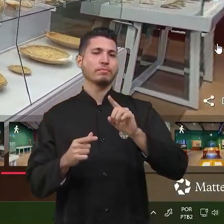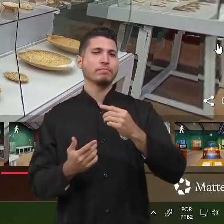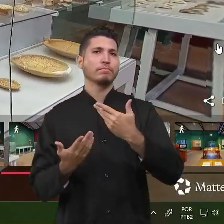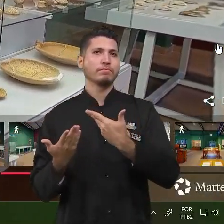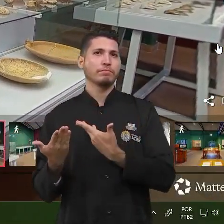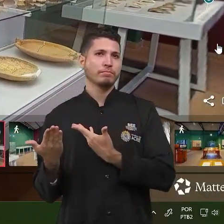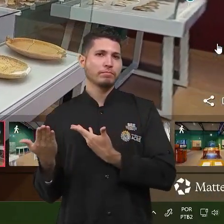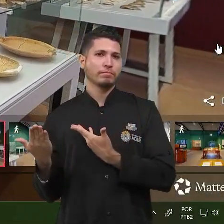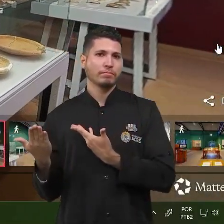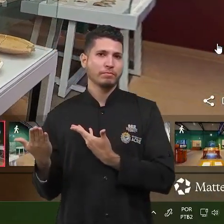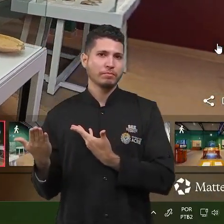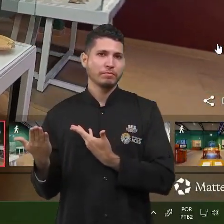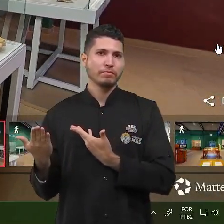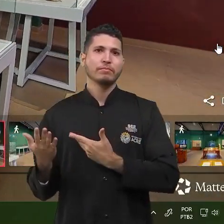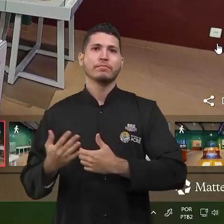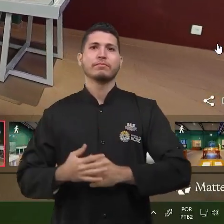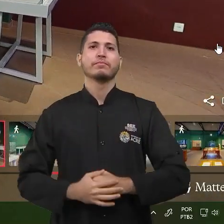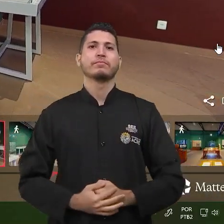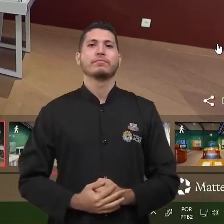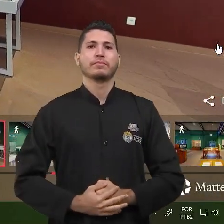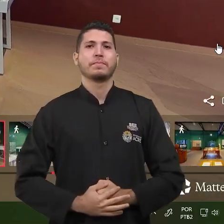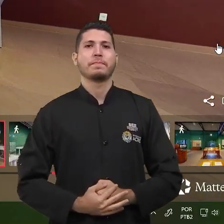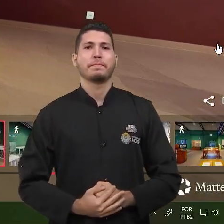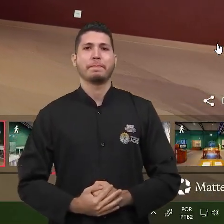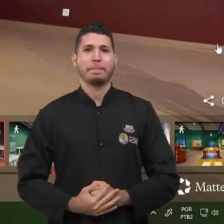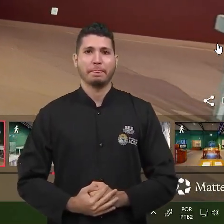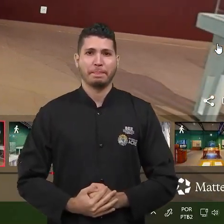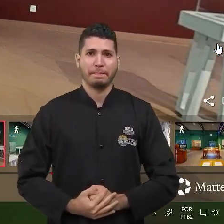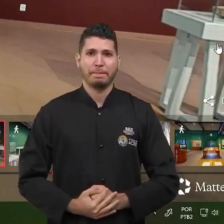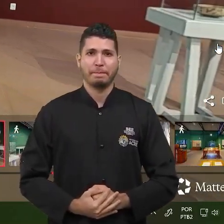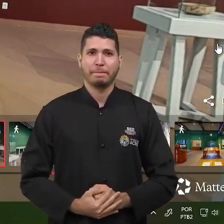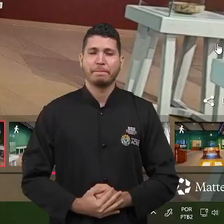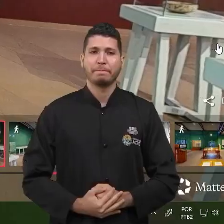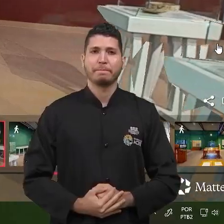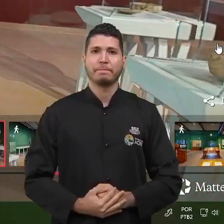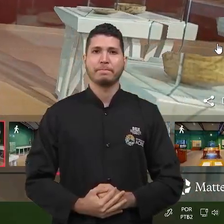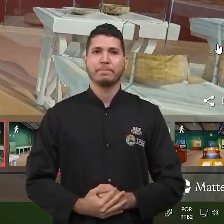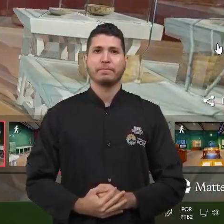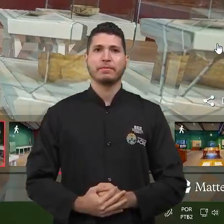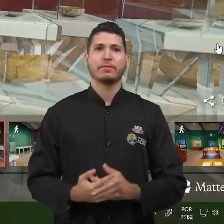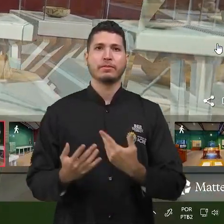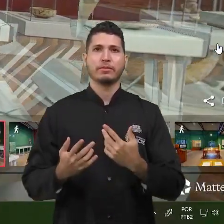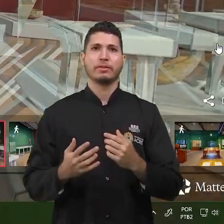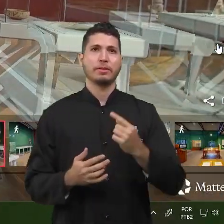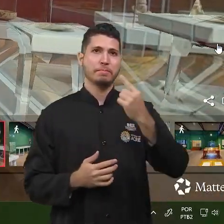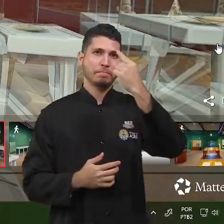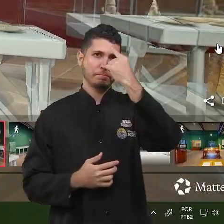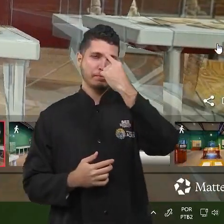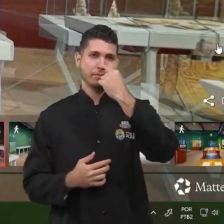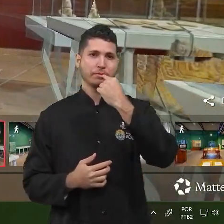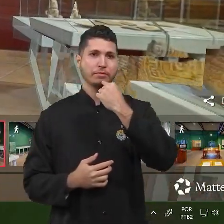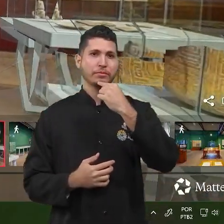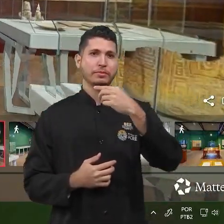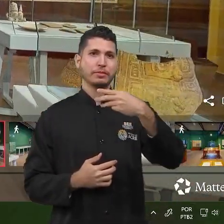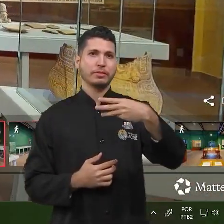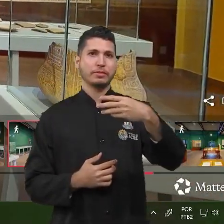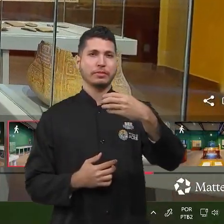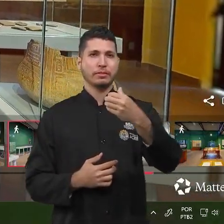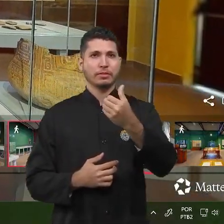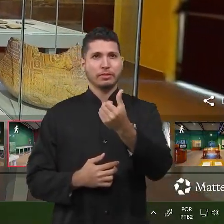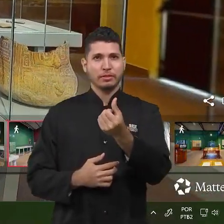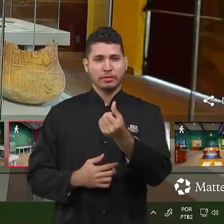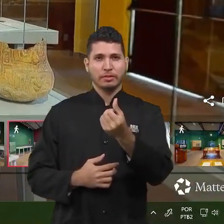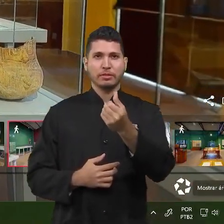você. Existem vários, inclusive com essa imagem em 360 graus. Então é muito legal,